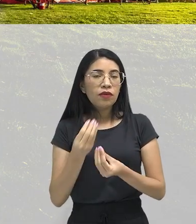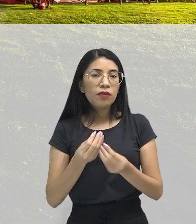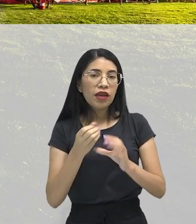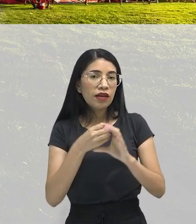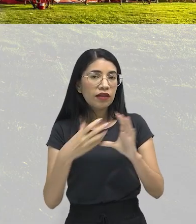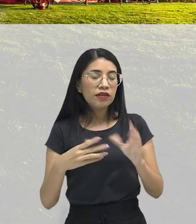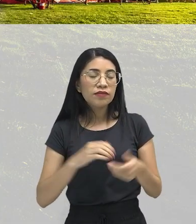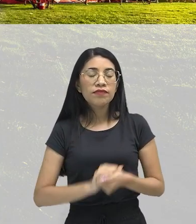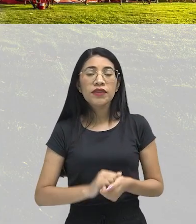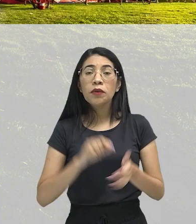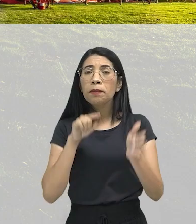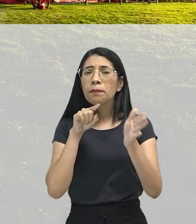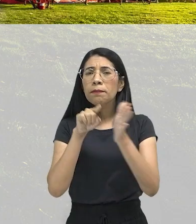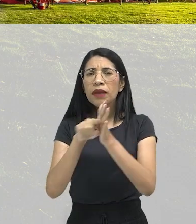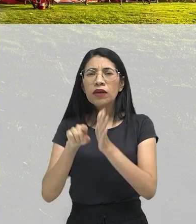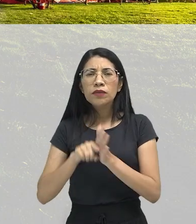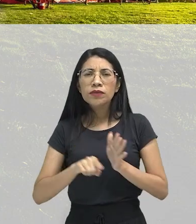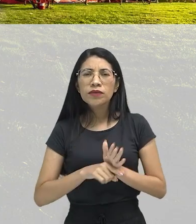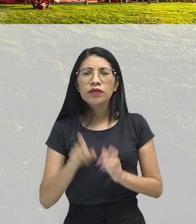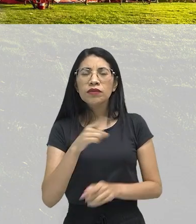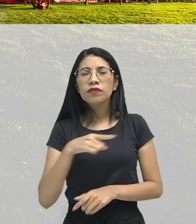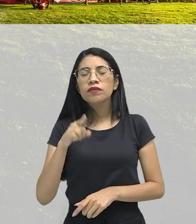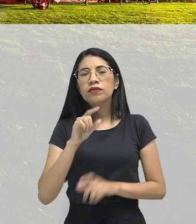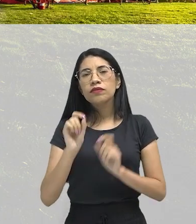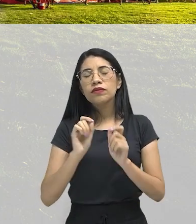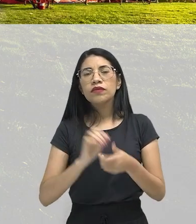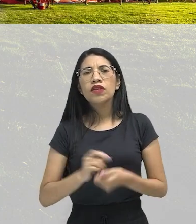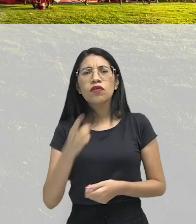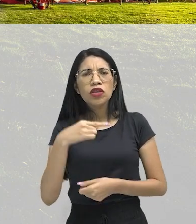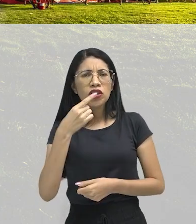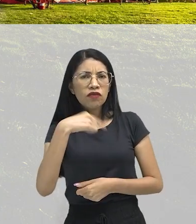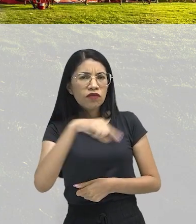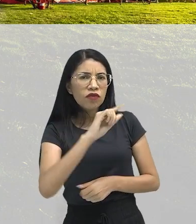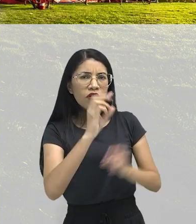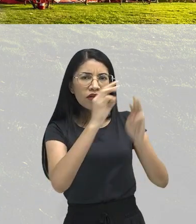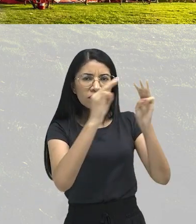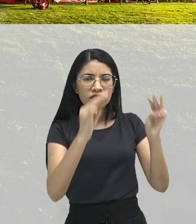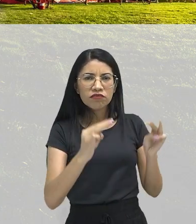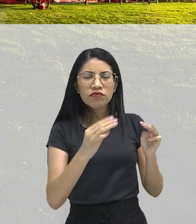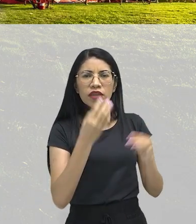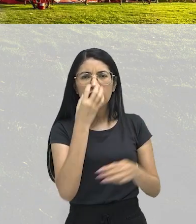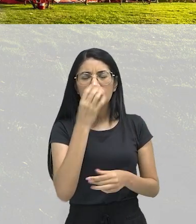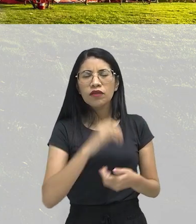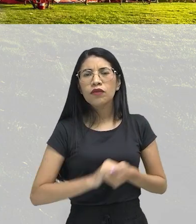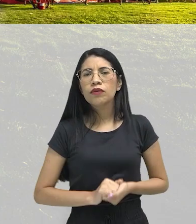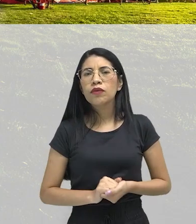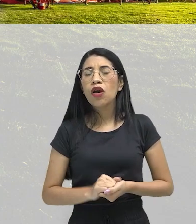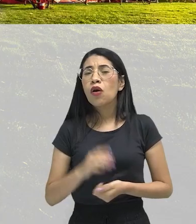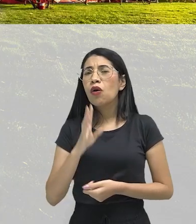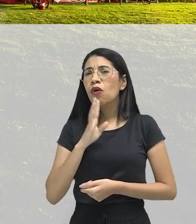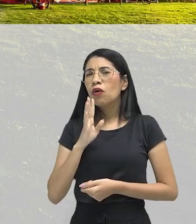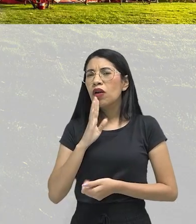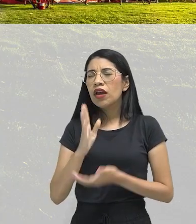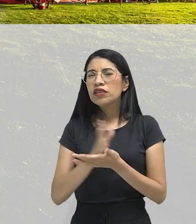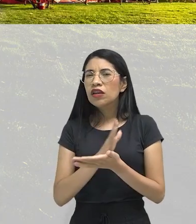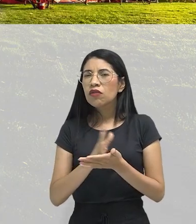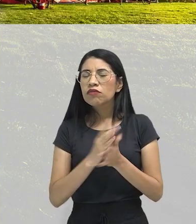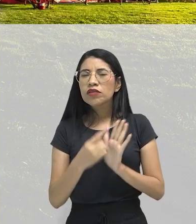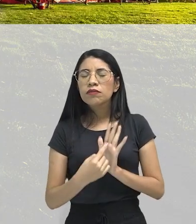Então, eu tenho algumas perguntinhas para vocês. Você já foi ao circo? Conhece algumas